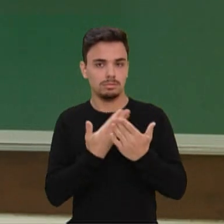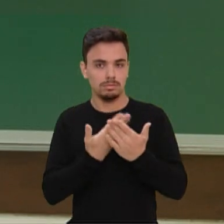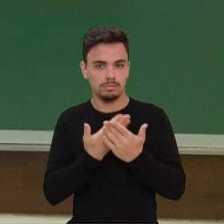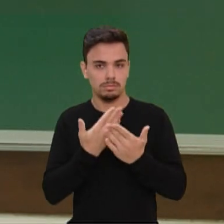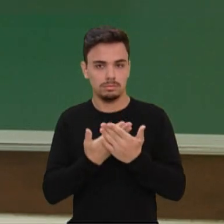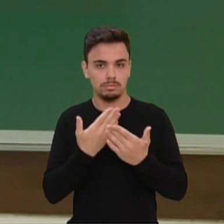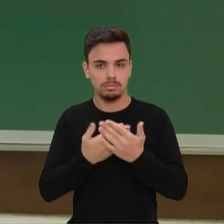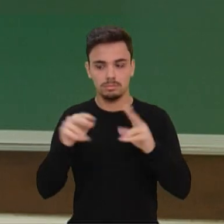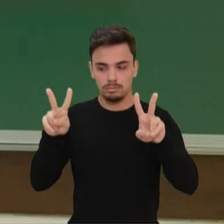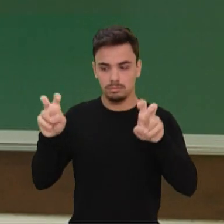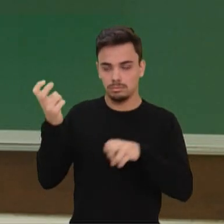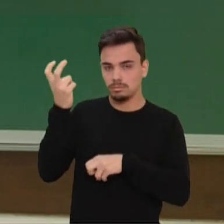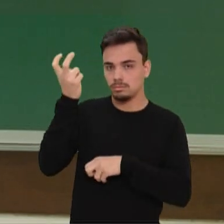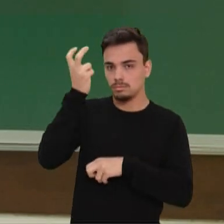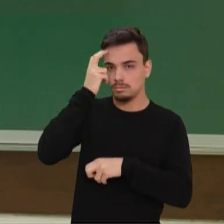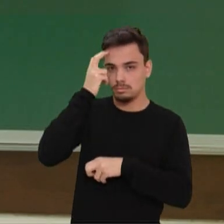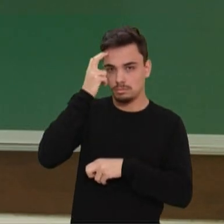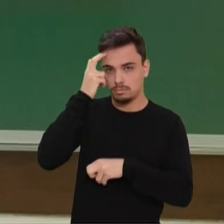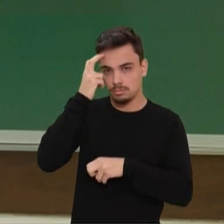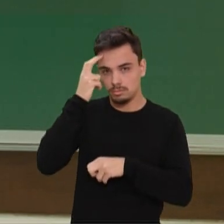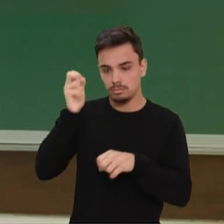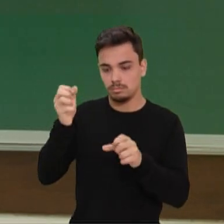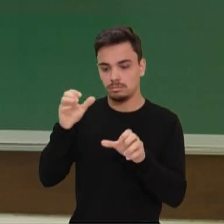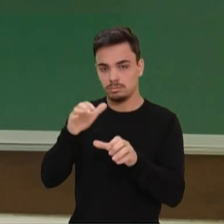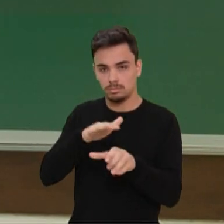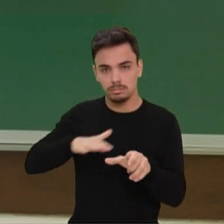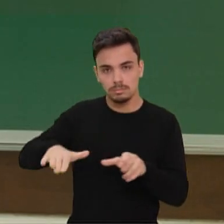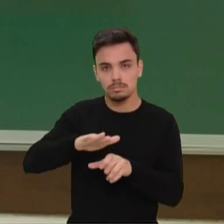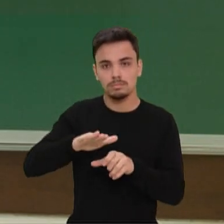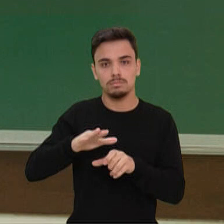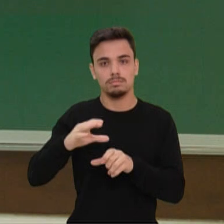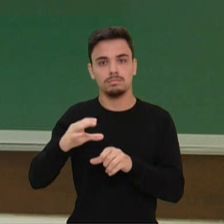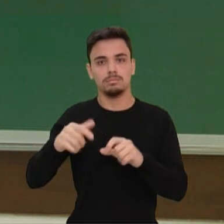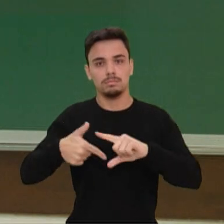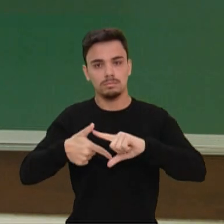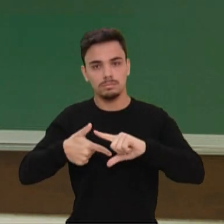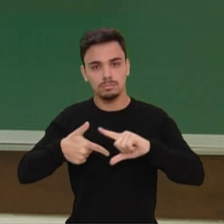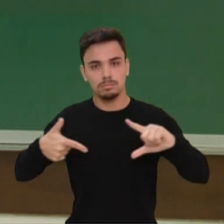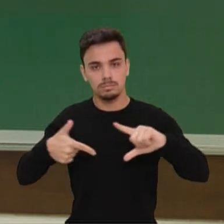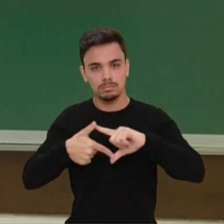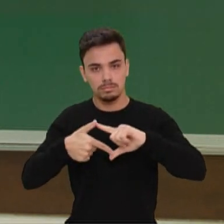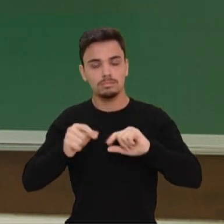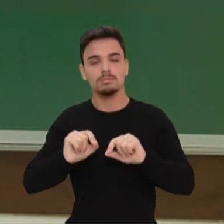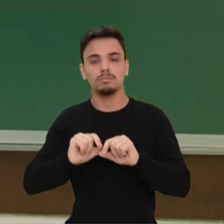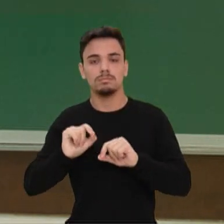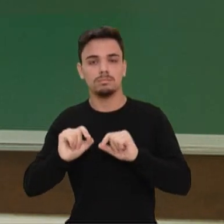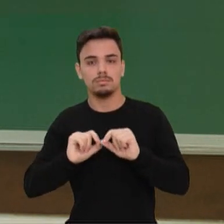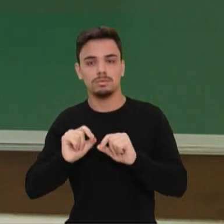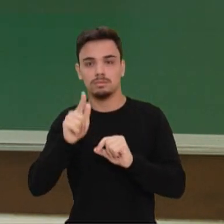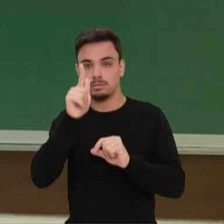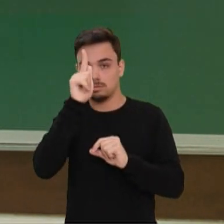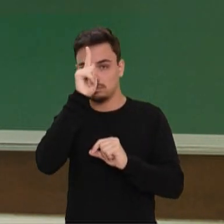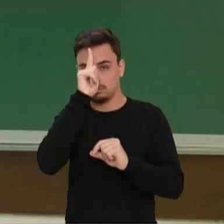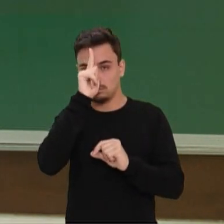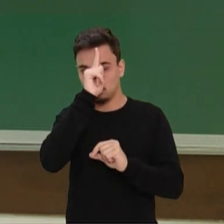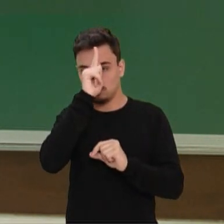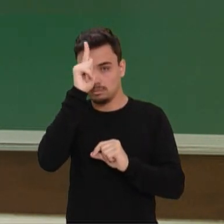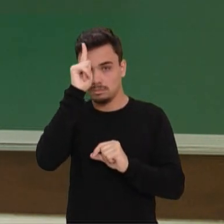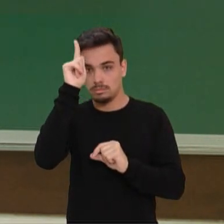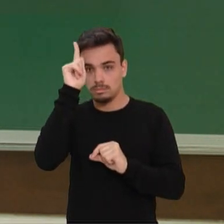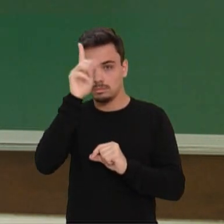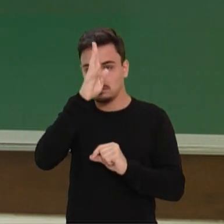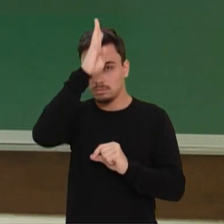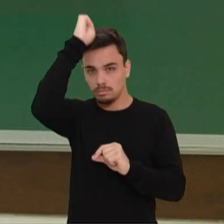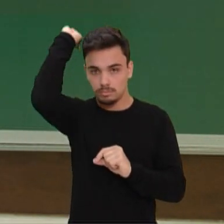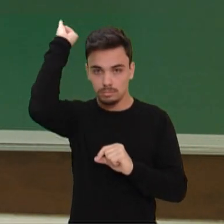estuda a cultura das civilizações clássicas. Nesse caso, a civilização grega e a civilização romana. Então ele faz esse